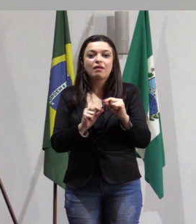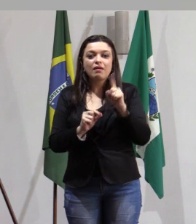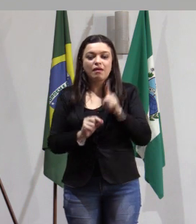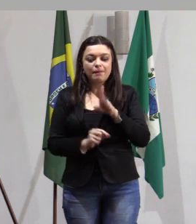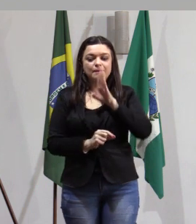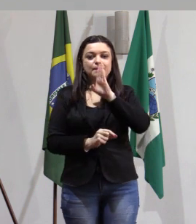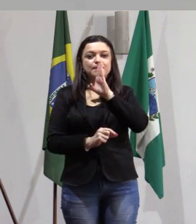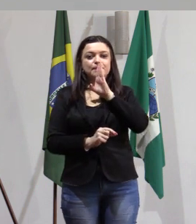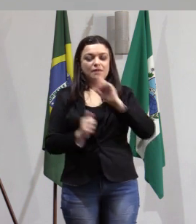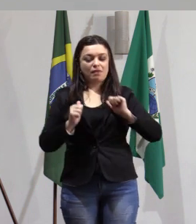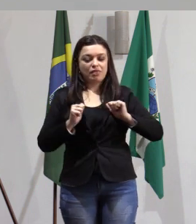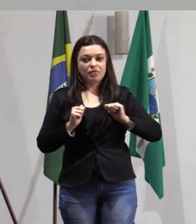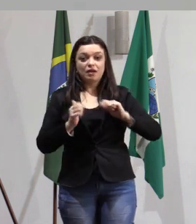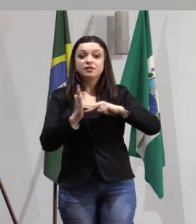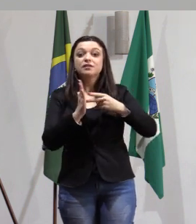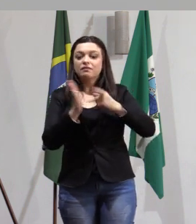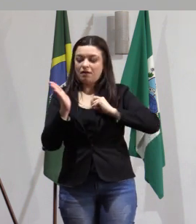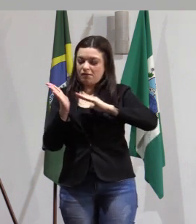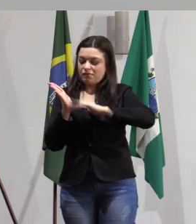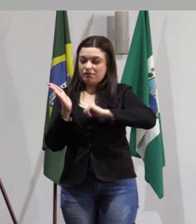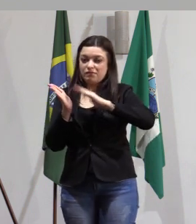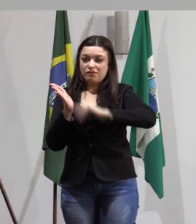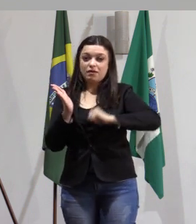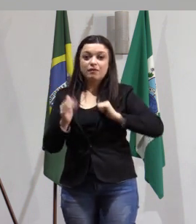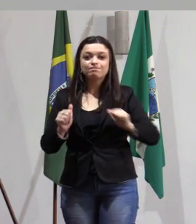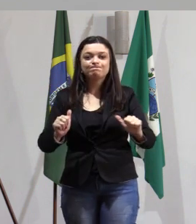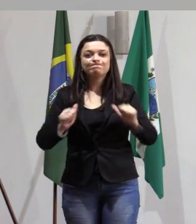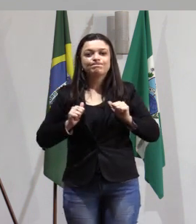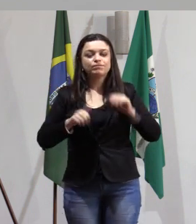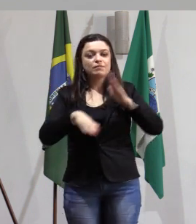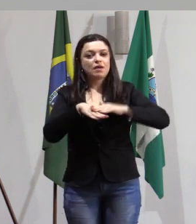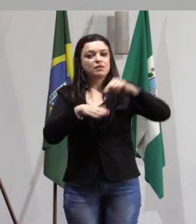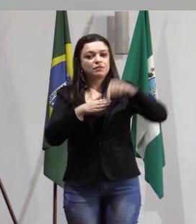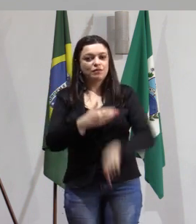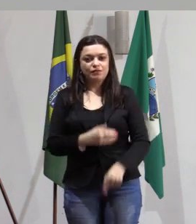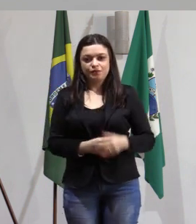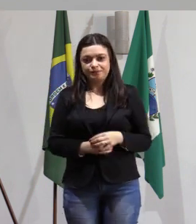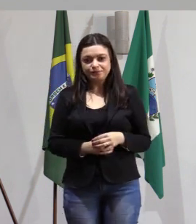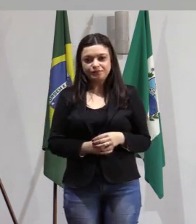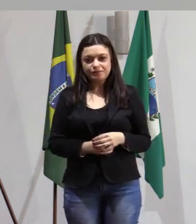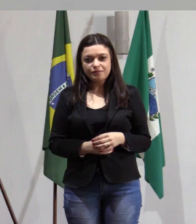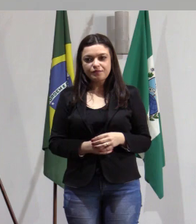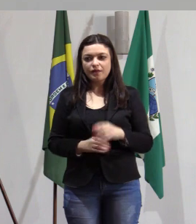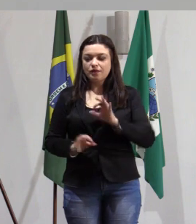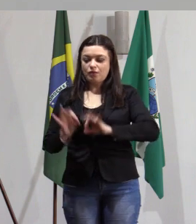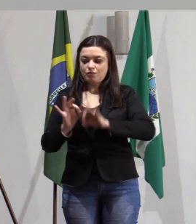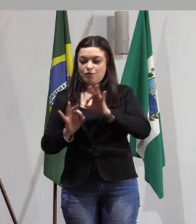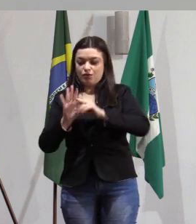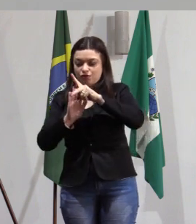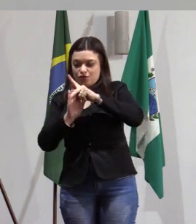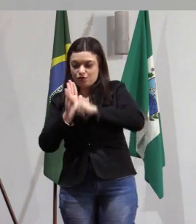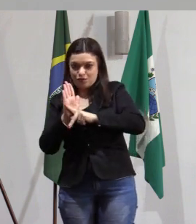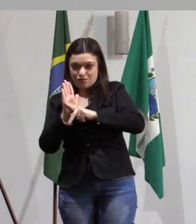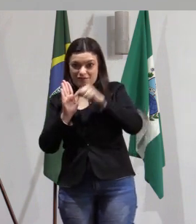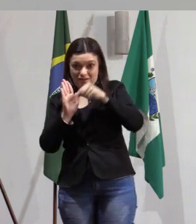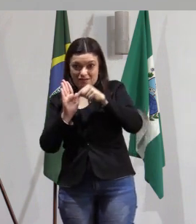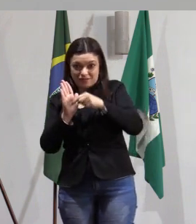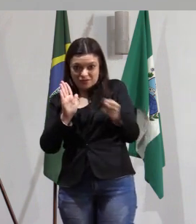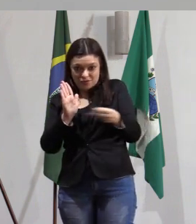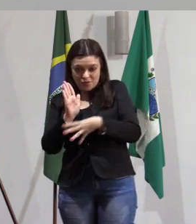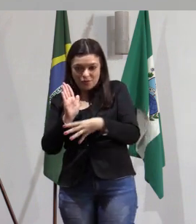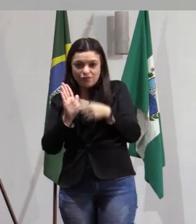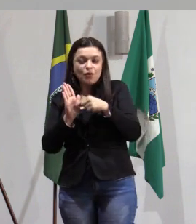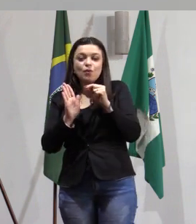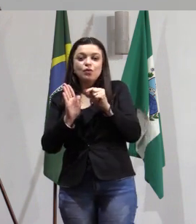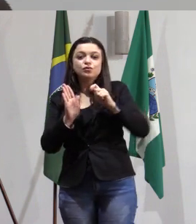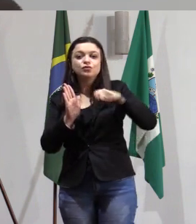que se intitula Programa Institutos e Universidades Empreendedoras e Inovadoras. O empreendedorismo, a